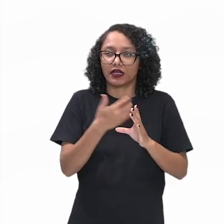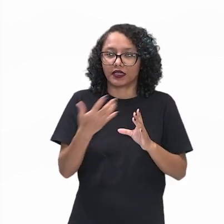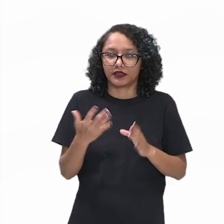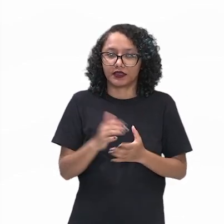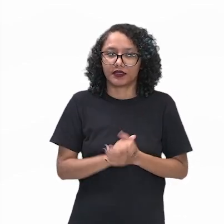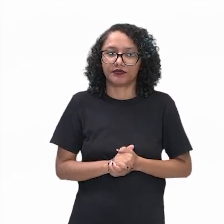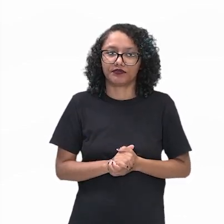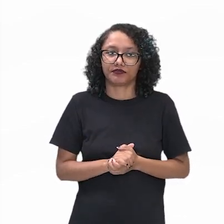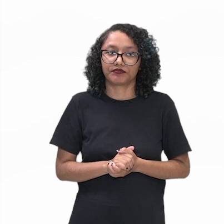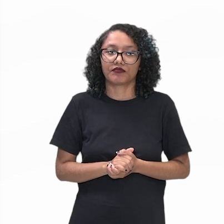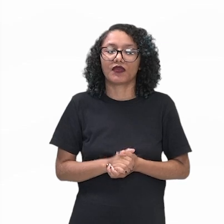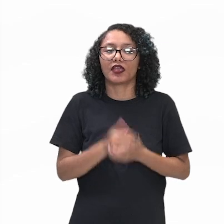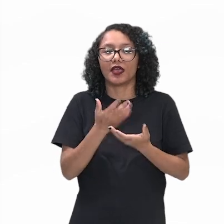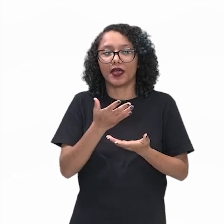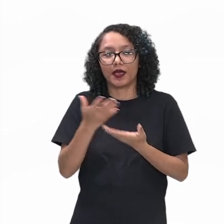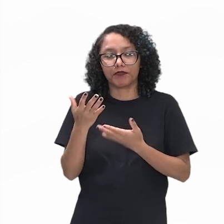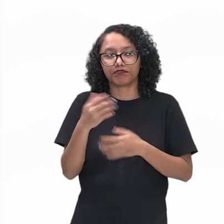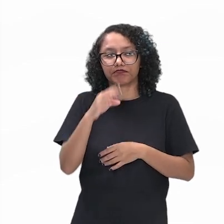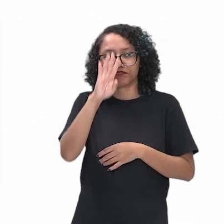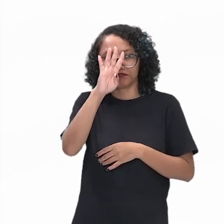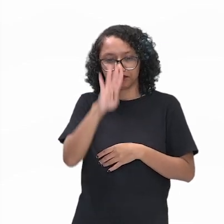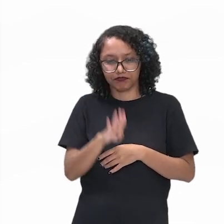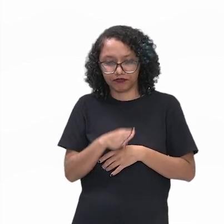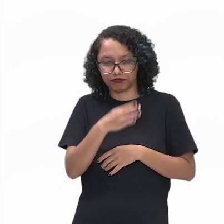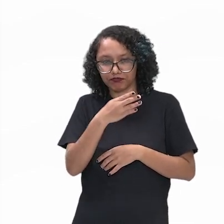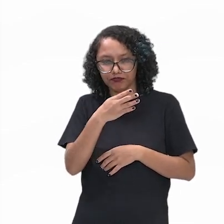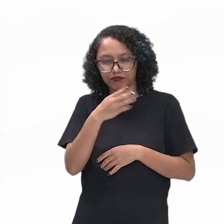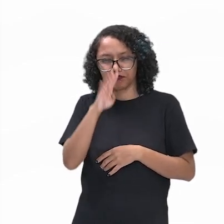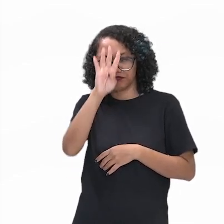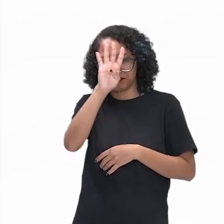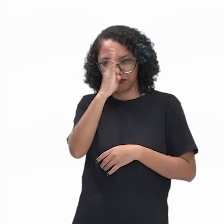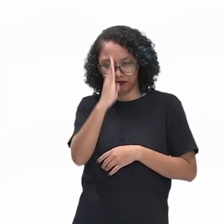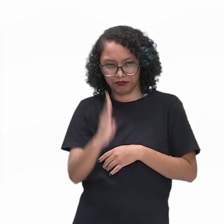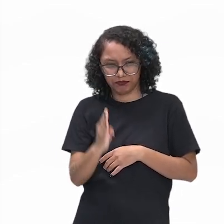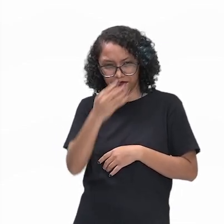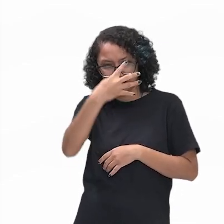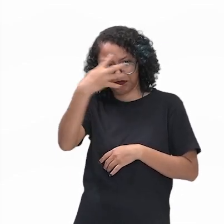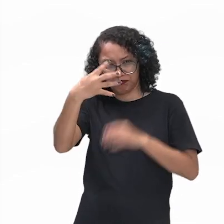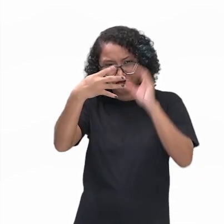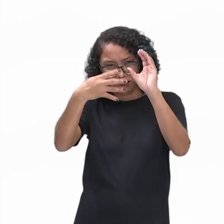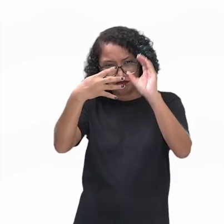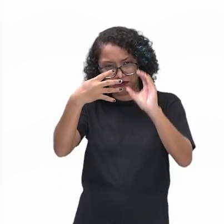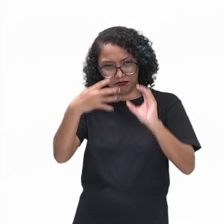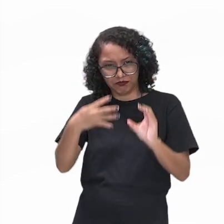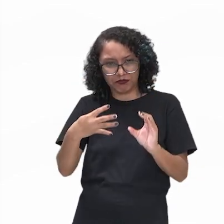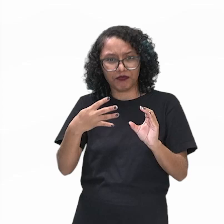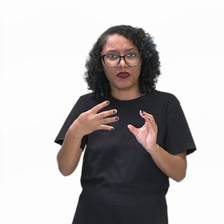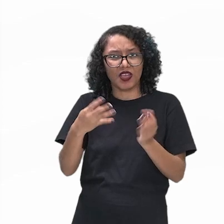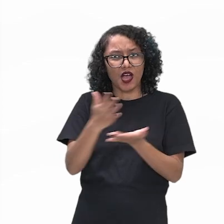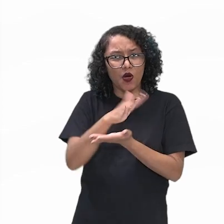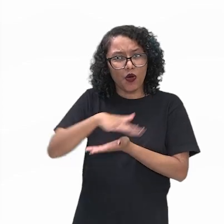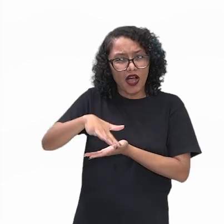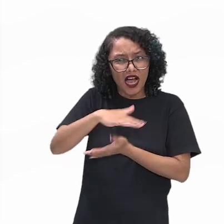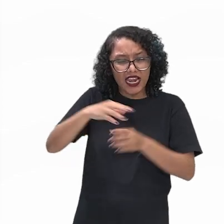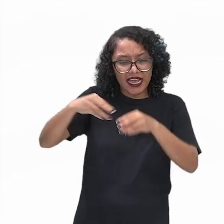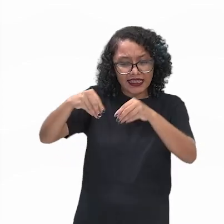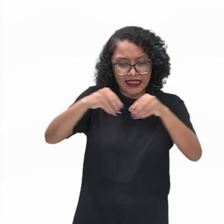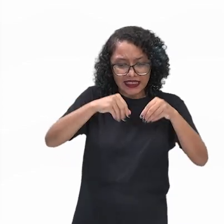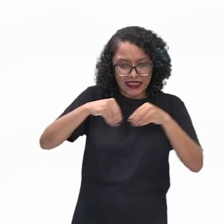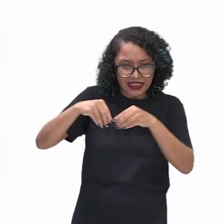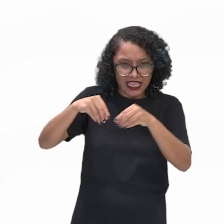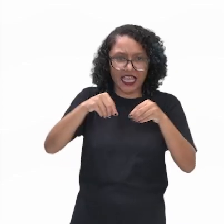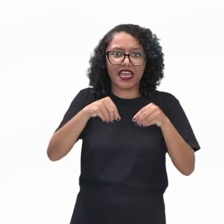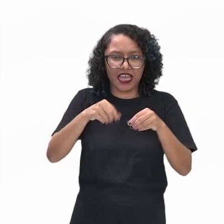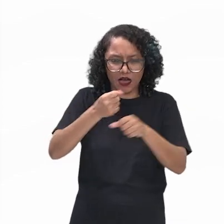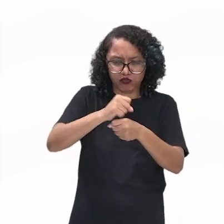capitanias hereditárias. O que seriam essas capitanias hereditárias? Nós conhecemos como grandes extensões de terra, mas além disso servia